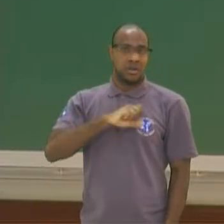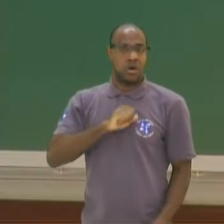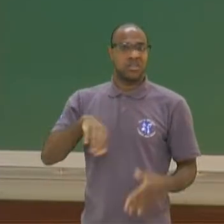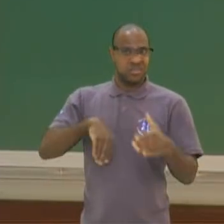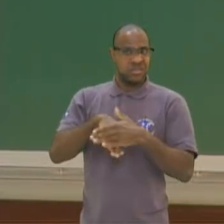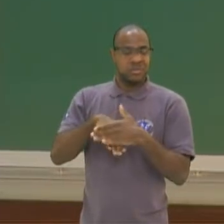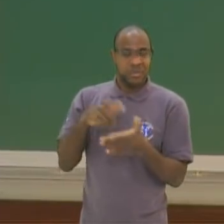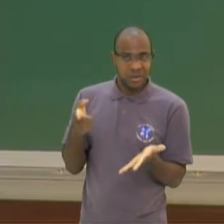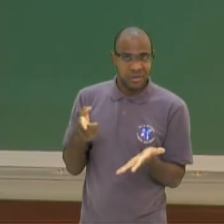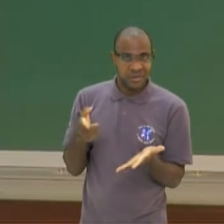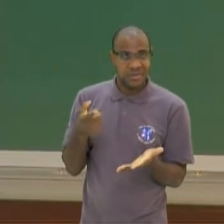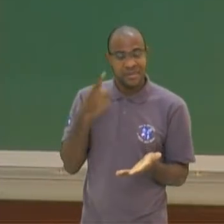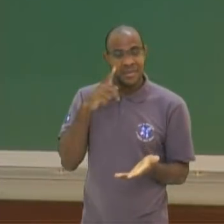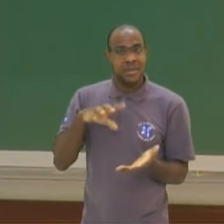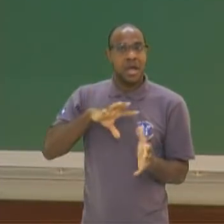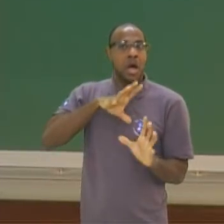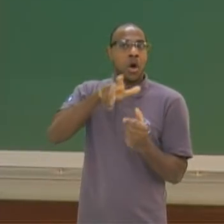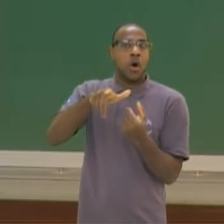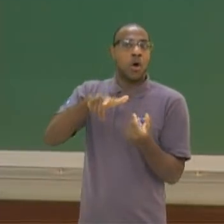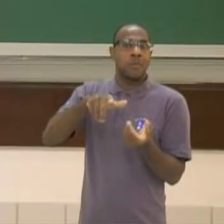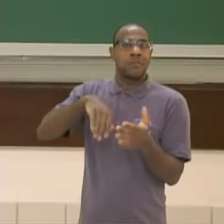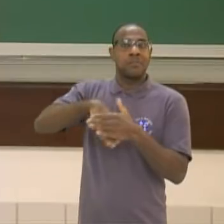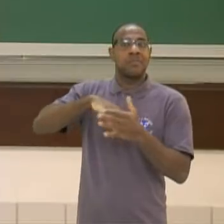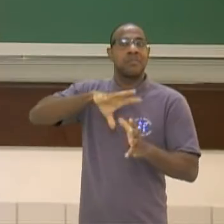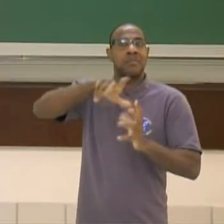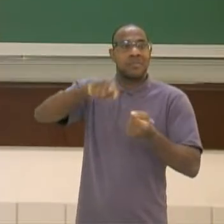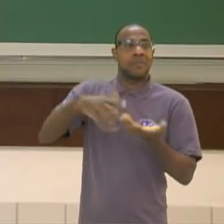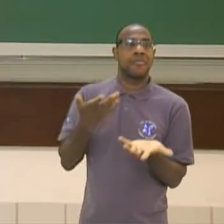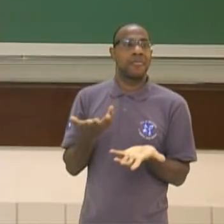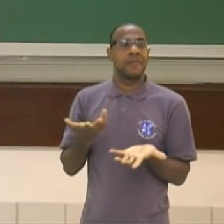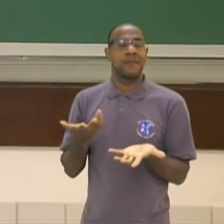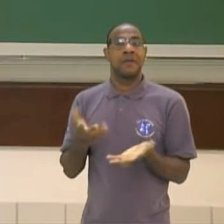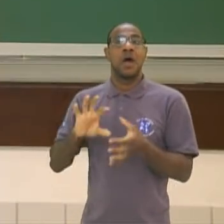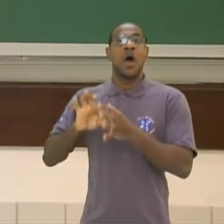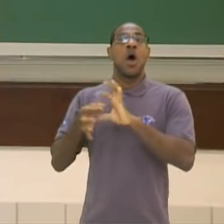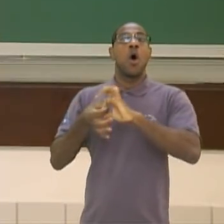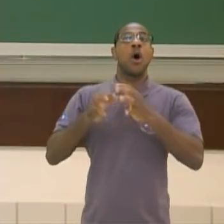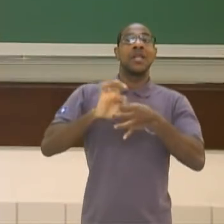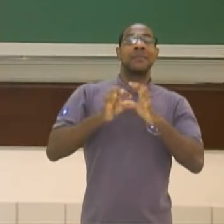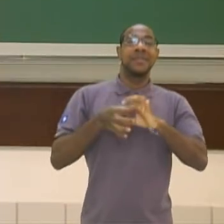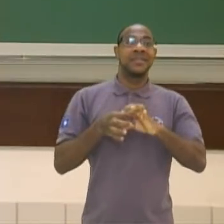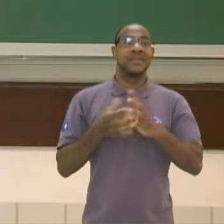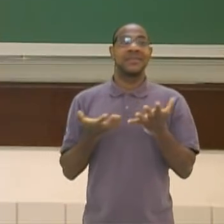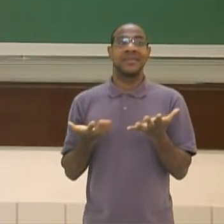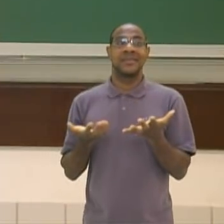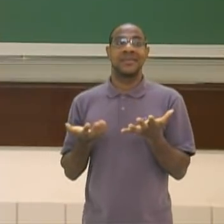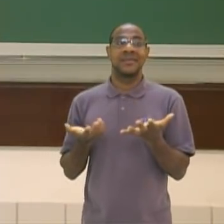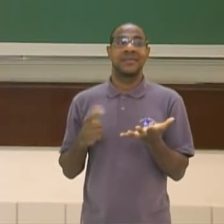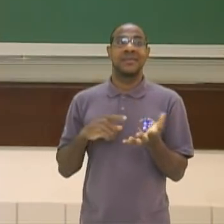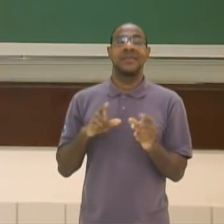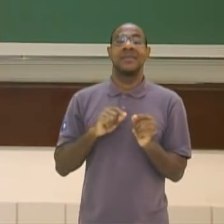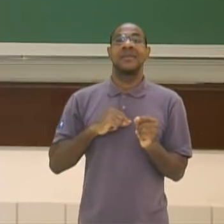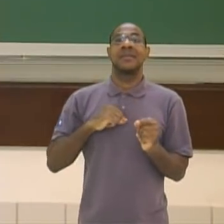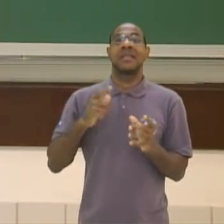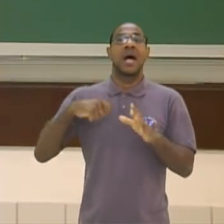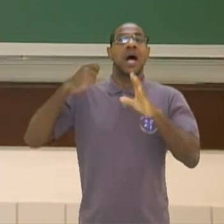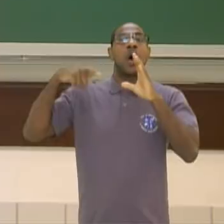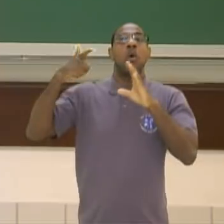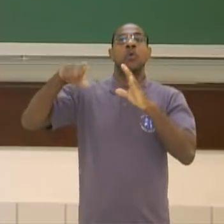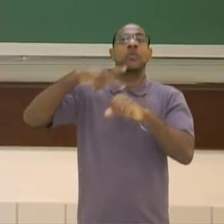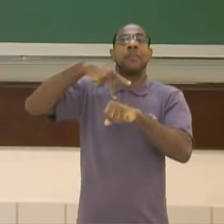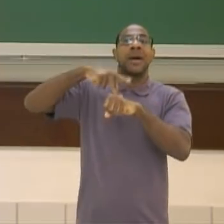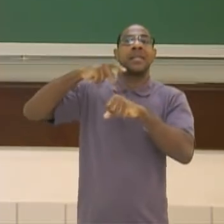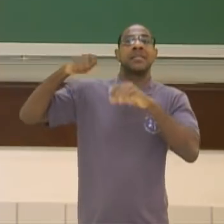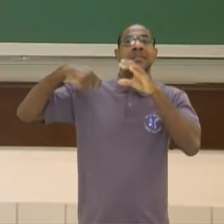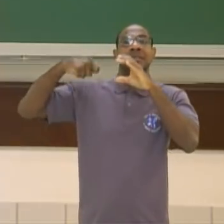futebol? Imagine uma Copa do Mundo. Ou imagine, por exemplo, a Olimpíadas, que está gravando num outro país, tão